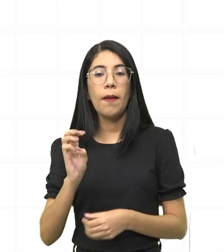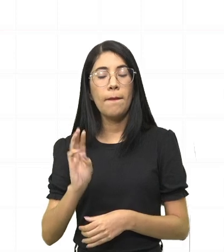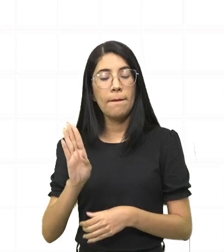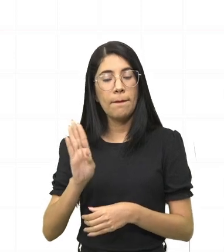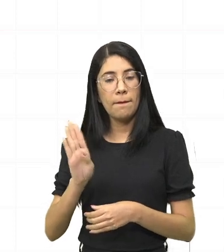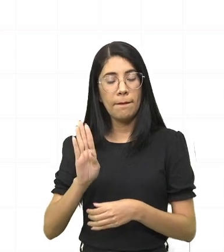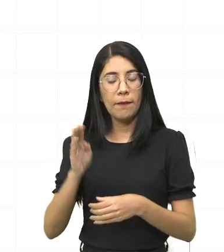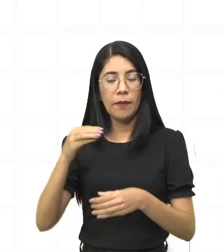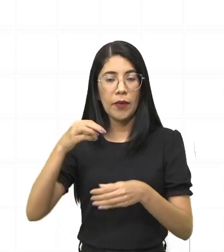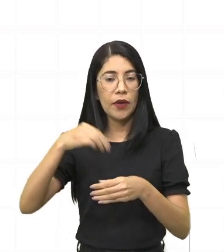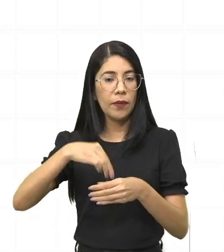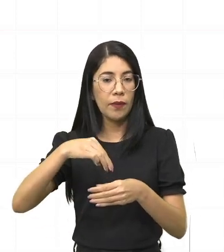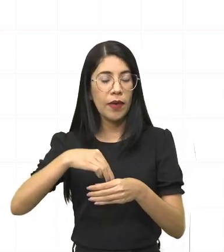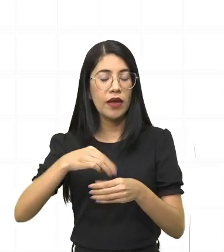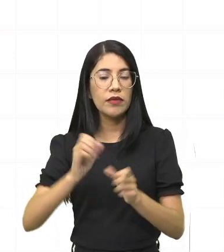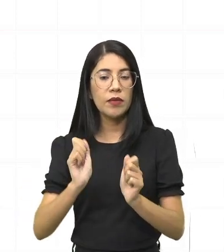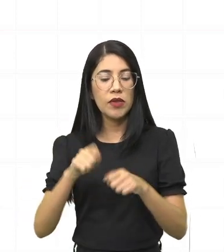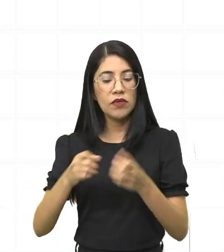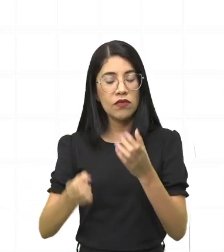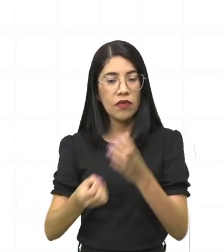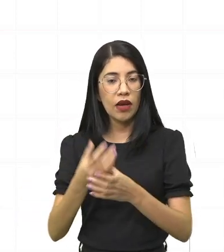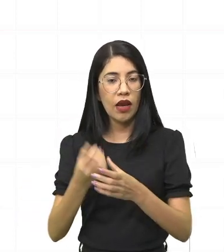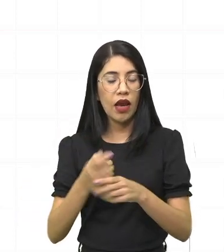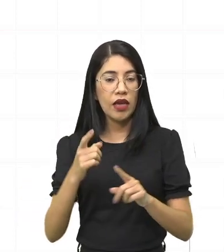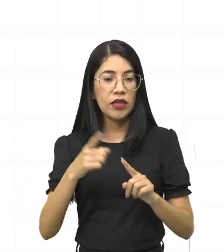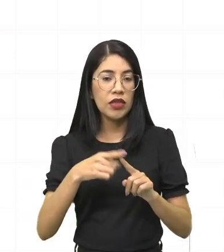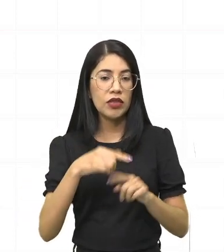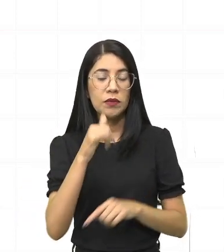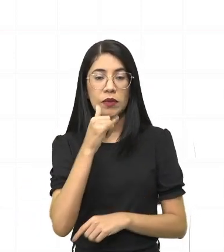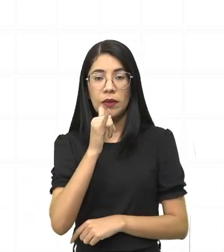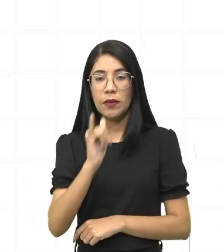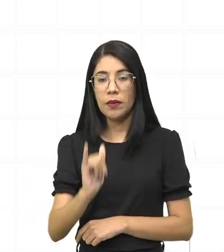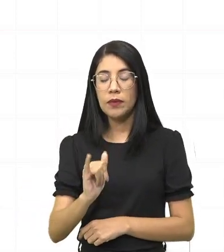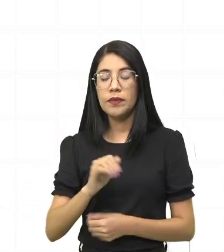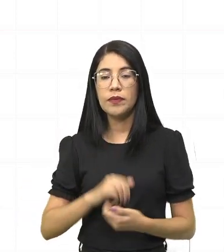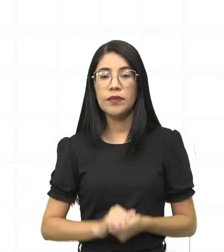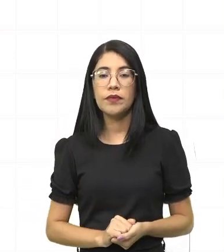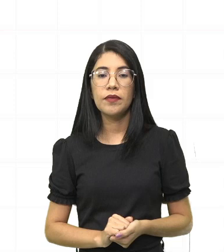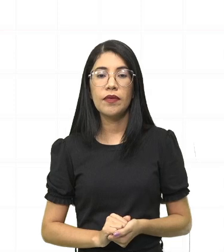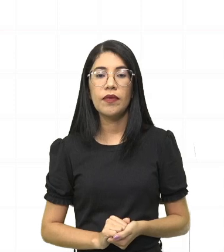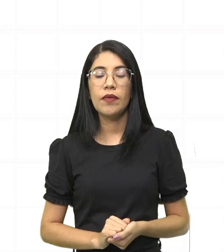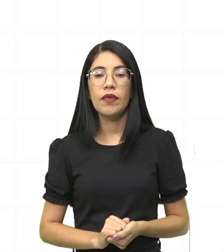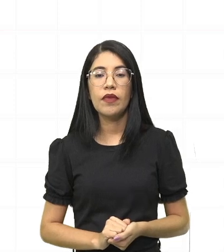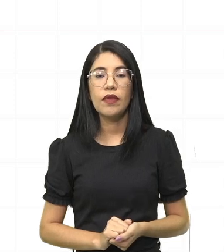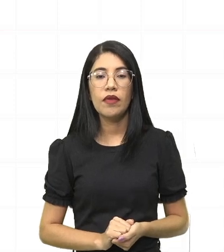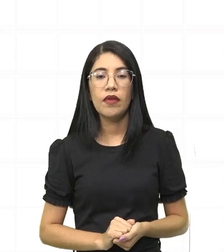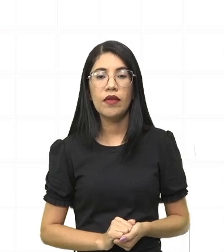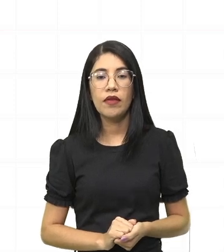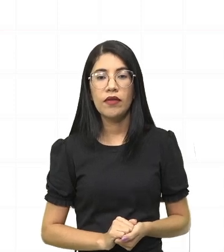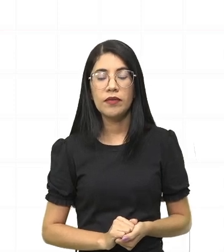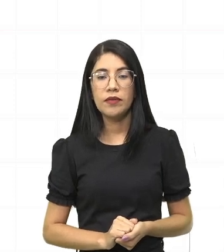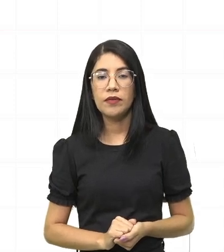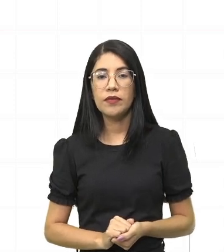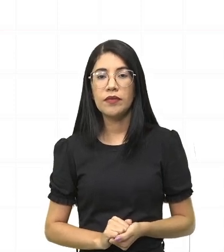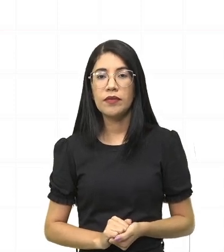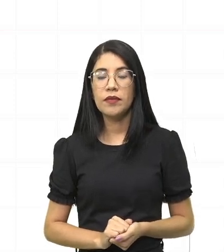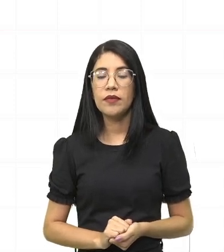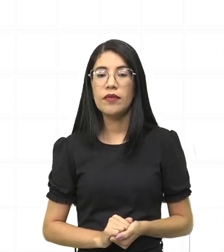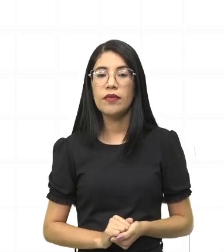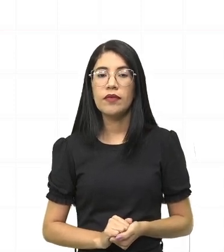biomassa para a produção dessa fonte de energia, né? Para a produção da energia dos biocombustíveis,